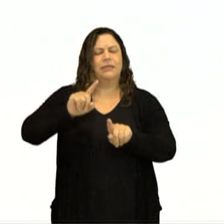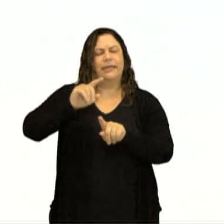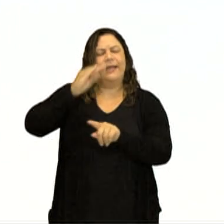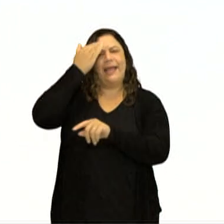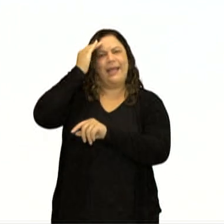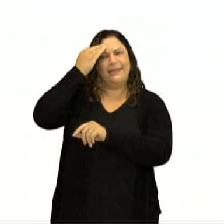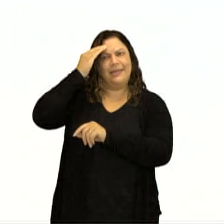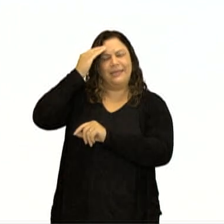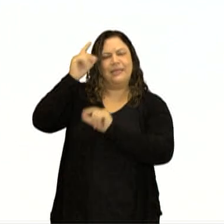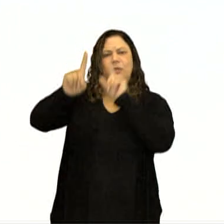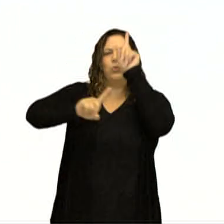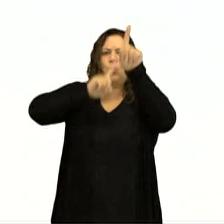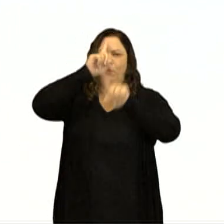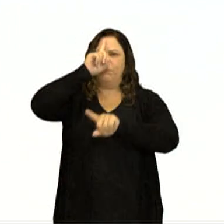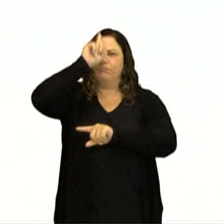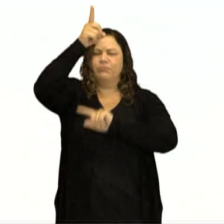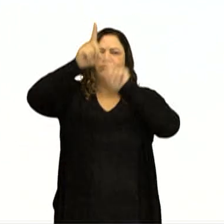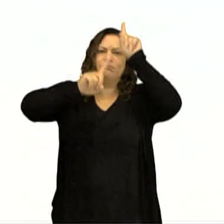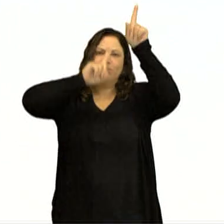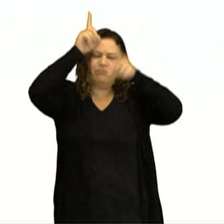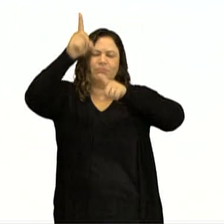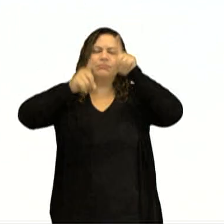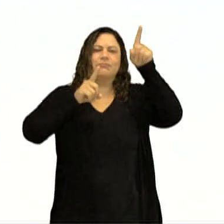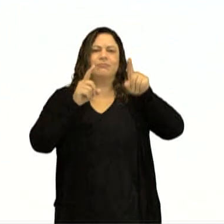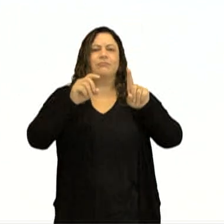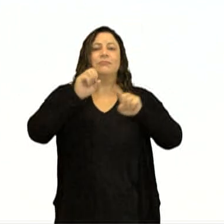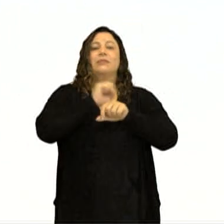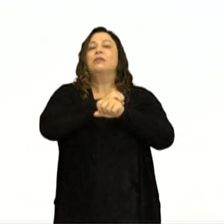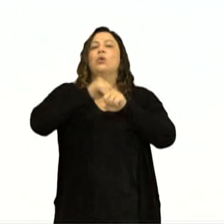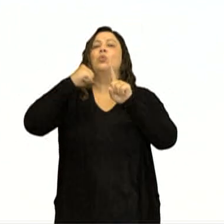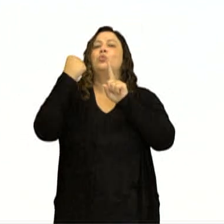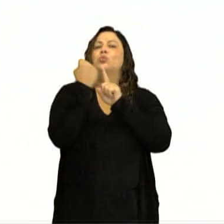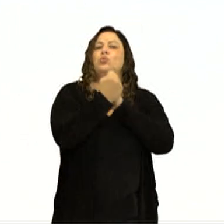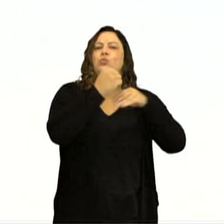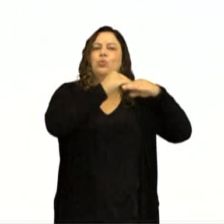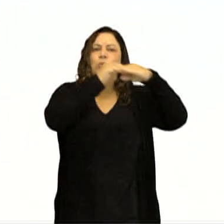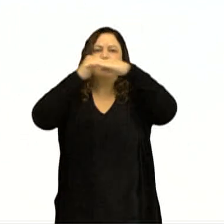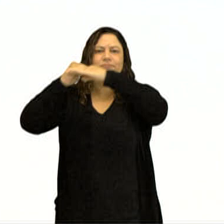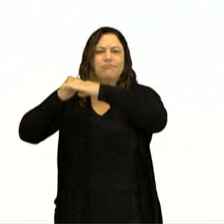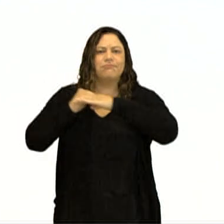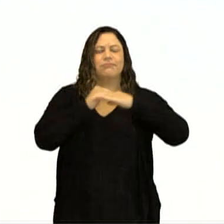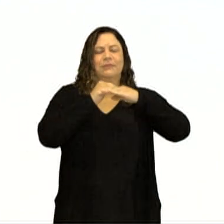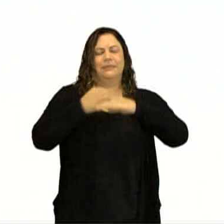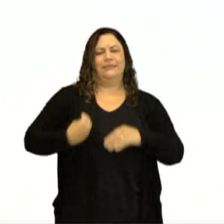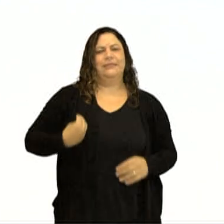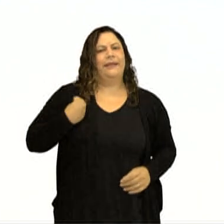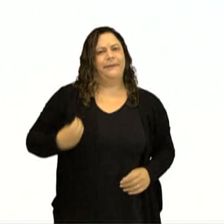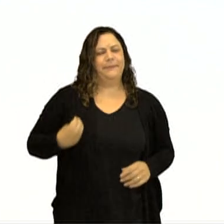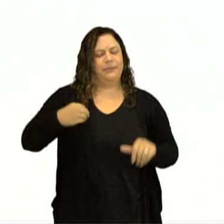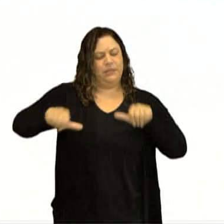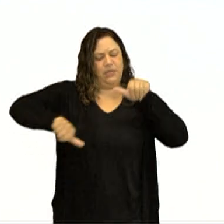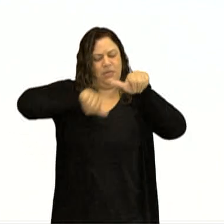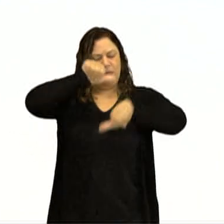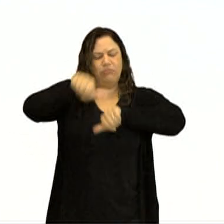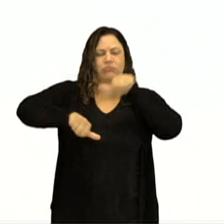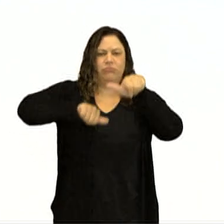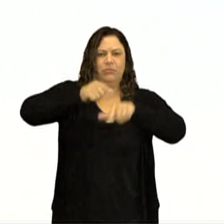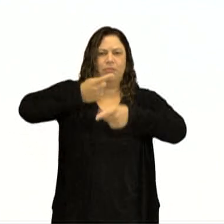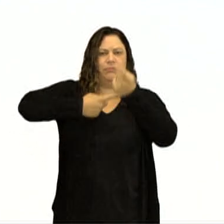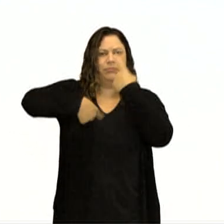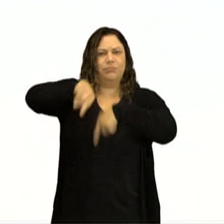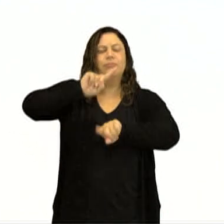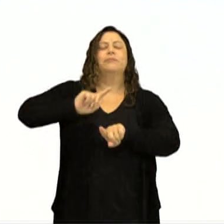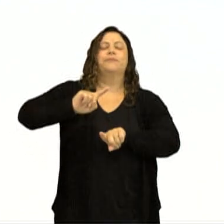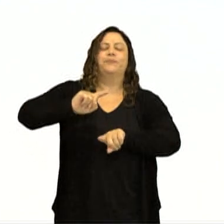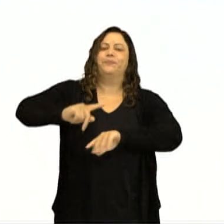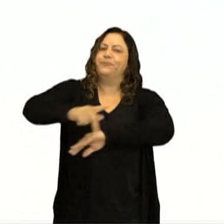ideologia socialista, porque é a ideologia socialista que vai estar presente na transformação dessa